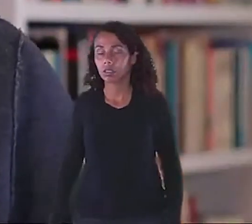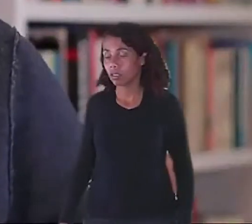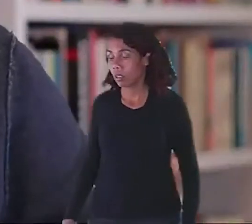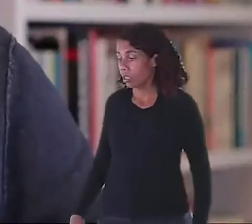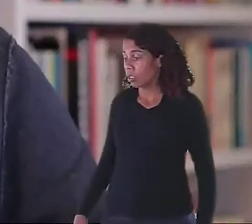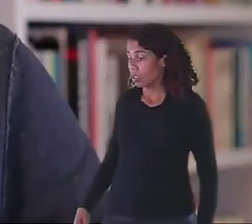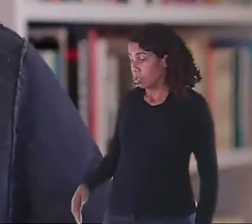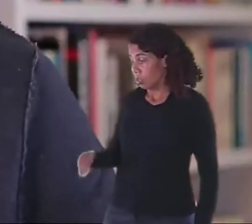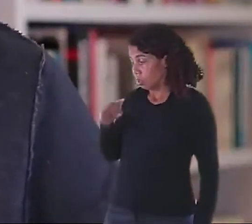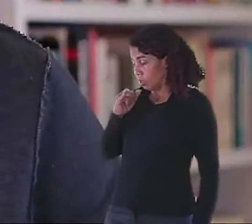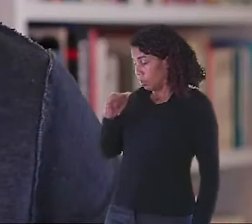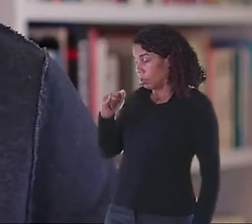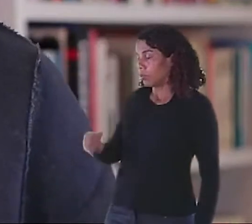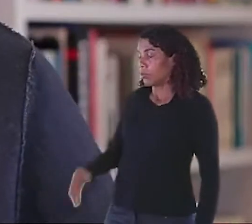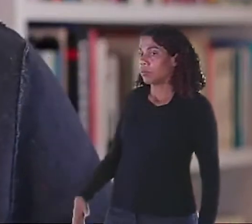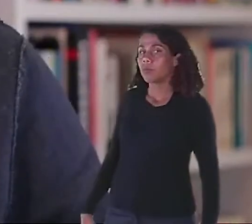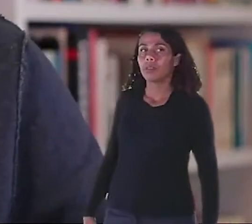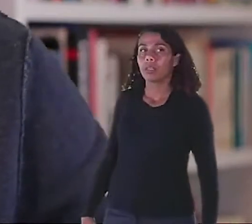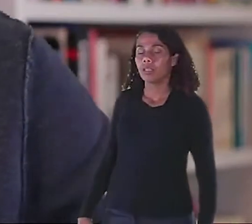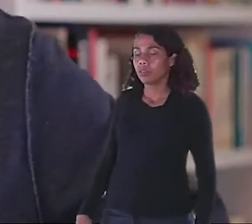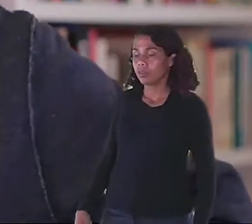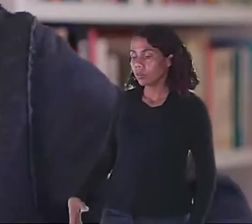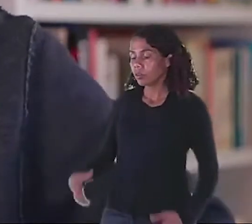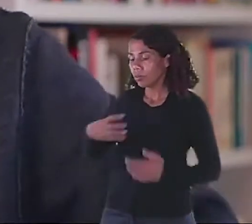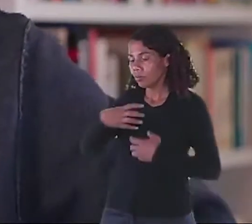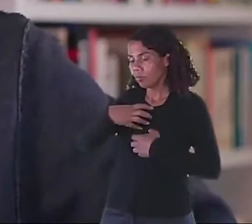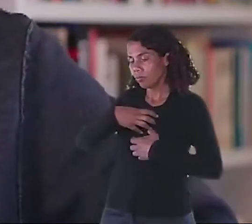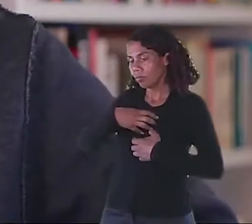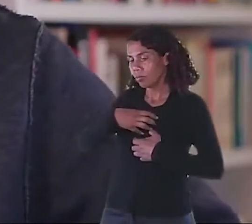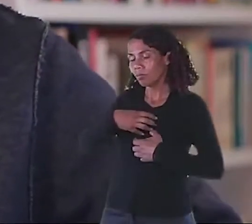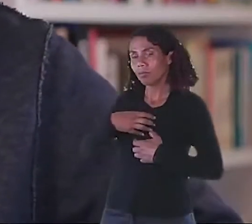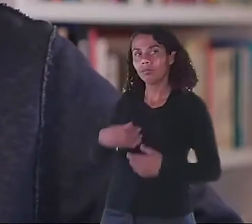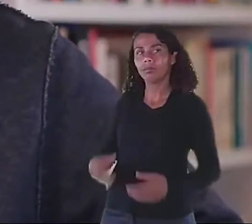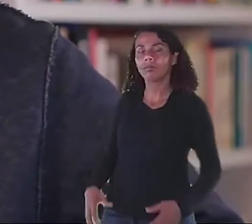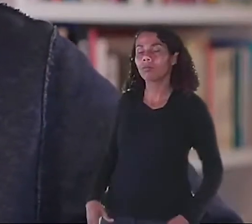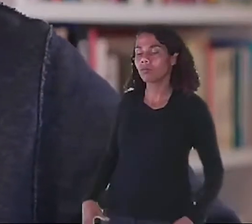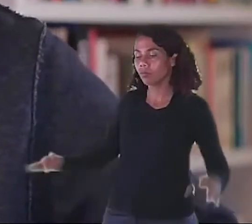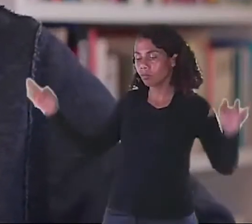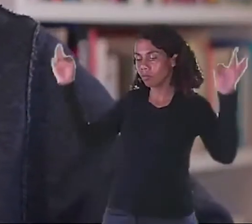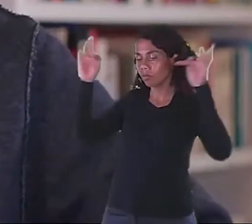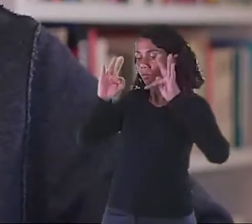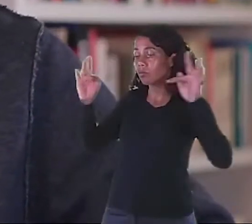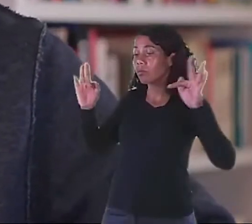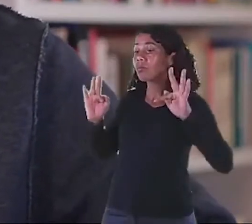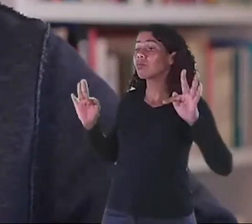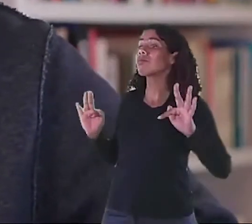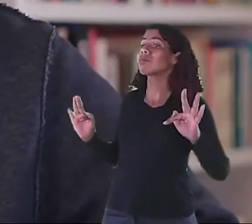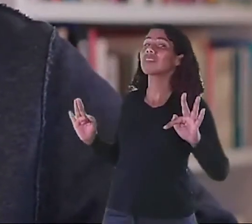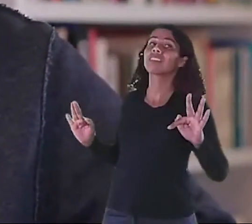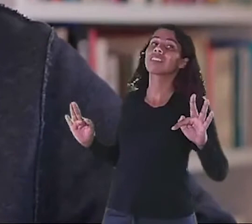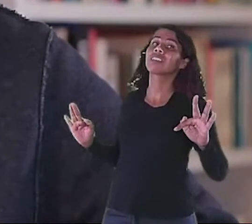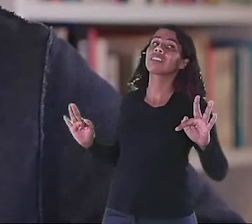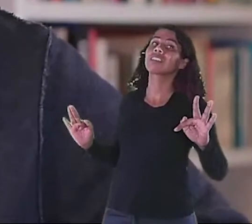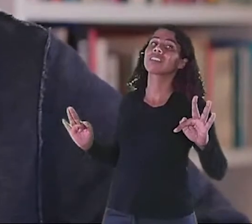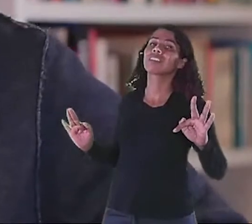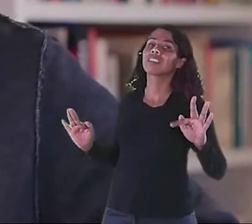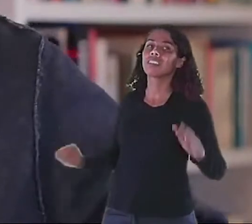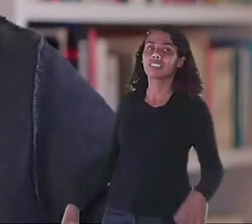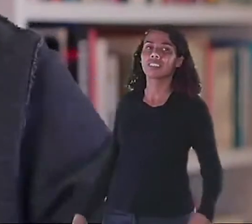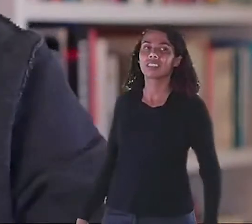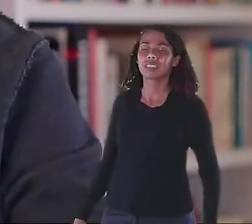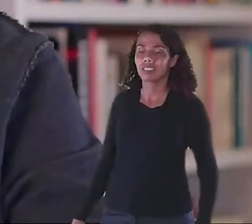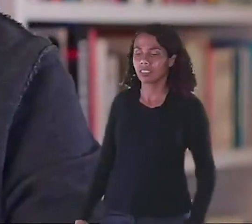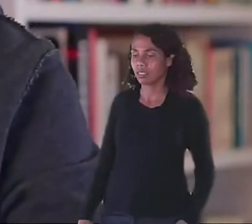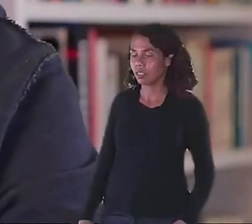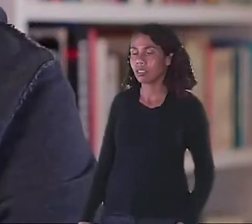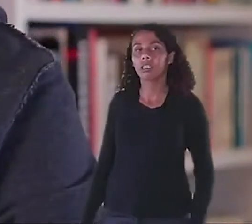felicidade, digo felicidade, de ter conhecido, convivido, feito diversas